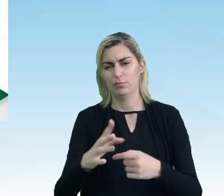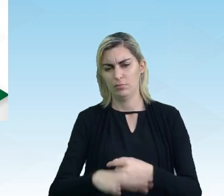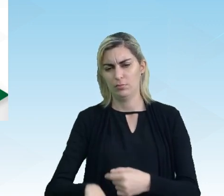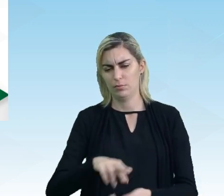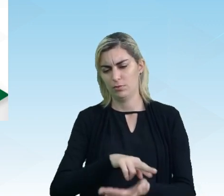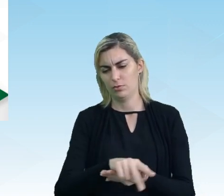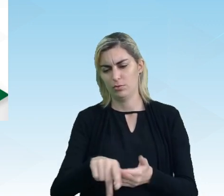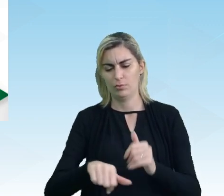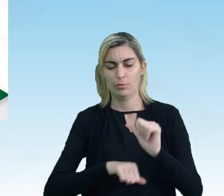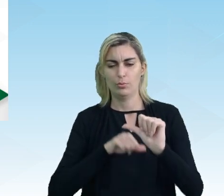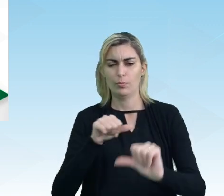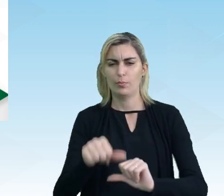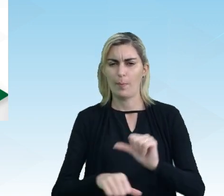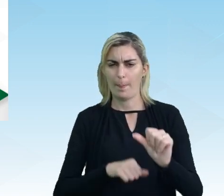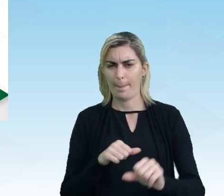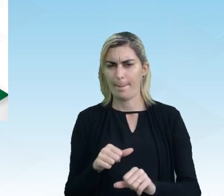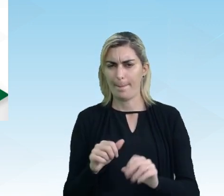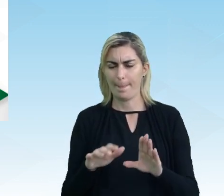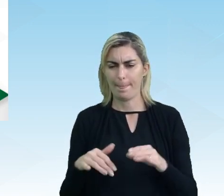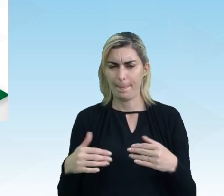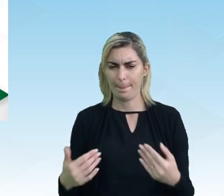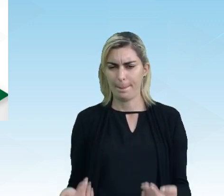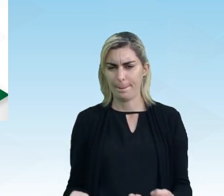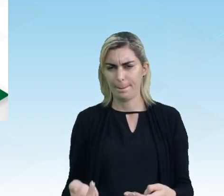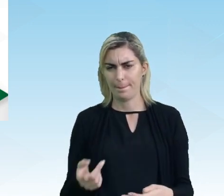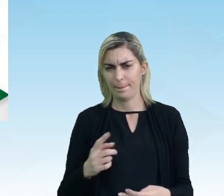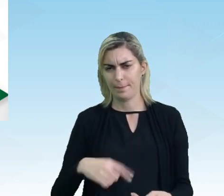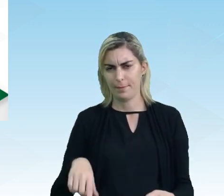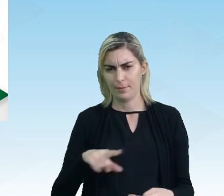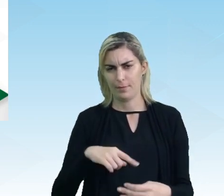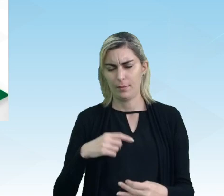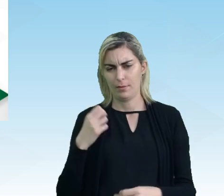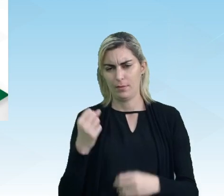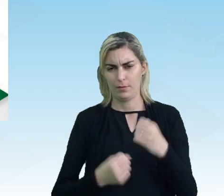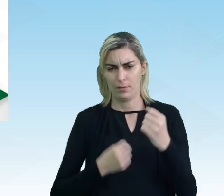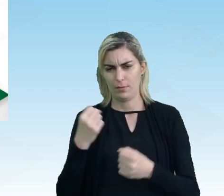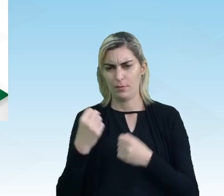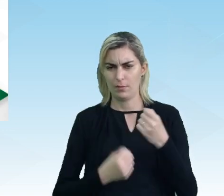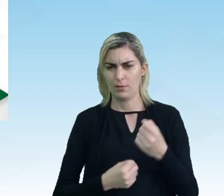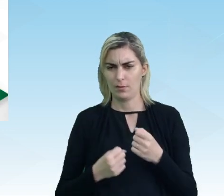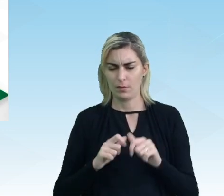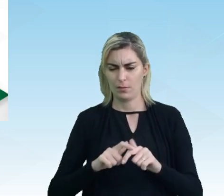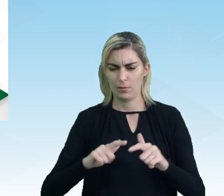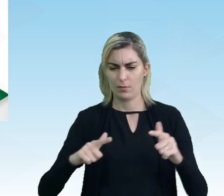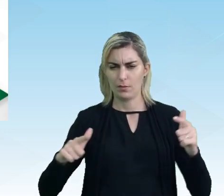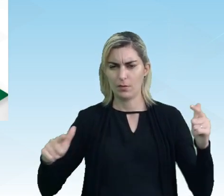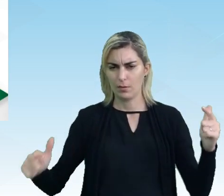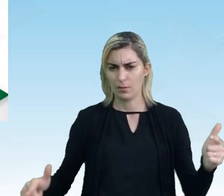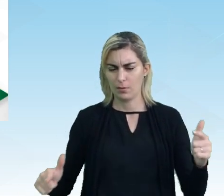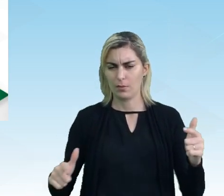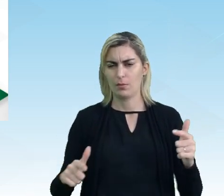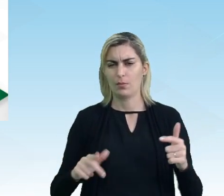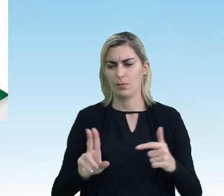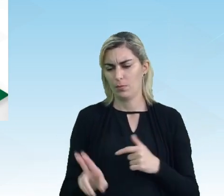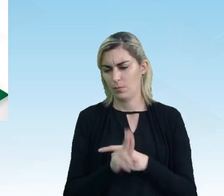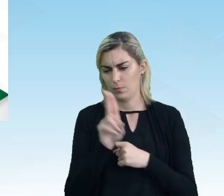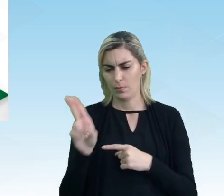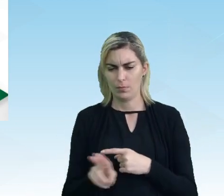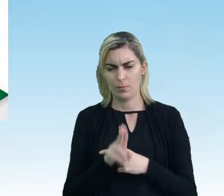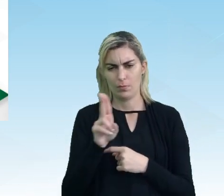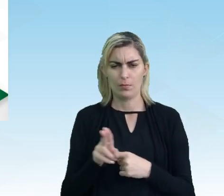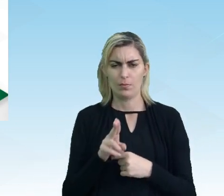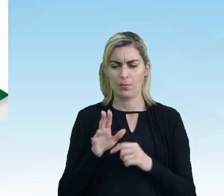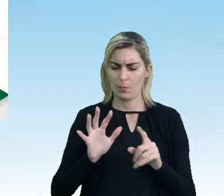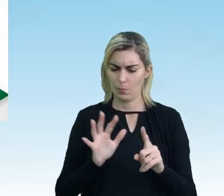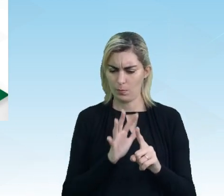diversas transformações. Então, com a industrialização, ampliou-se ainda mais o consumo, a